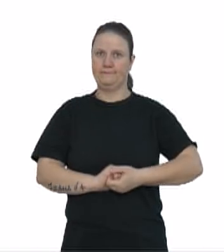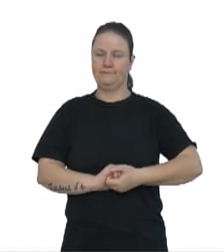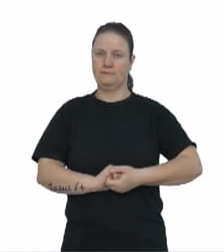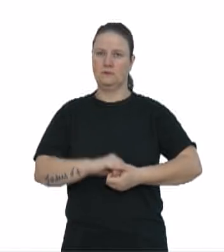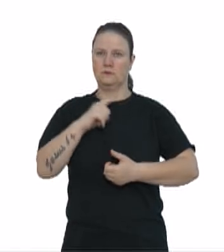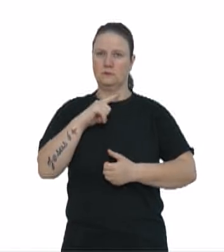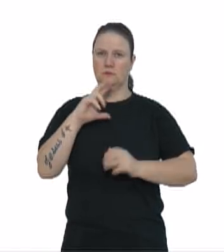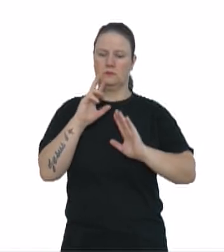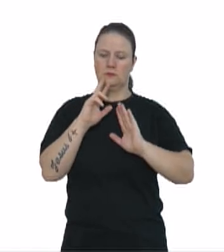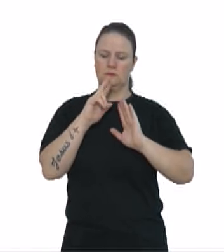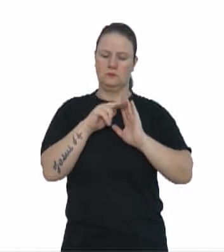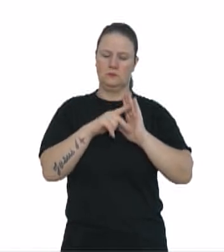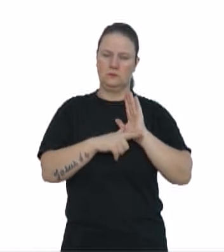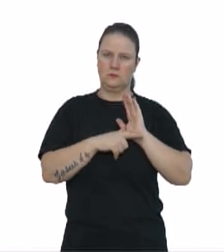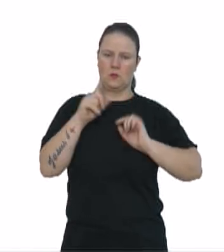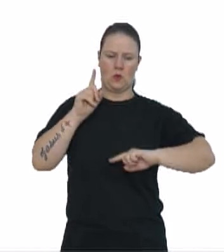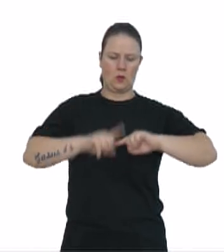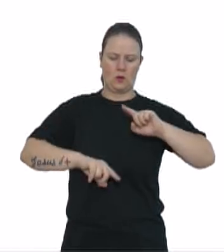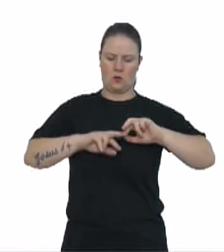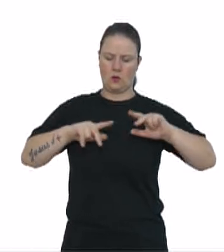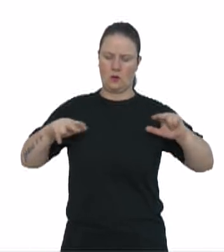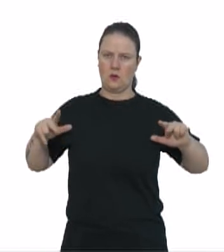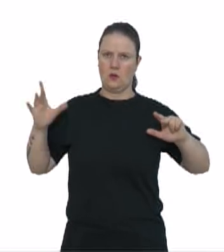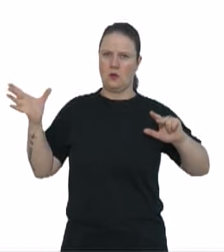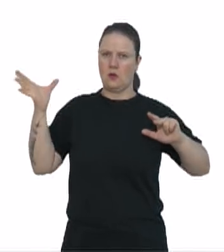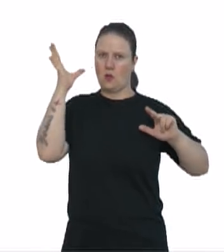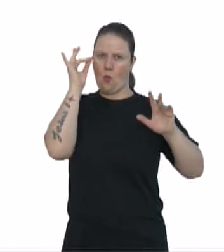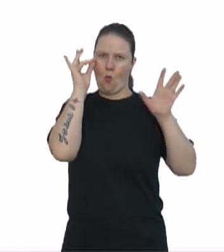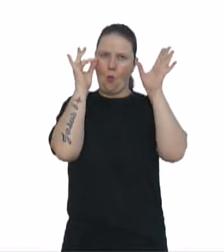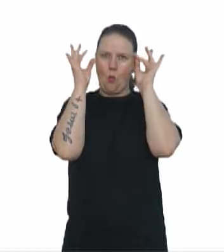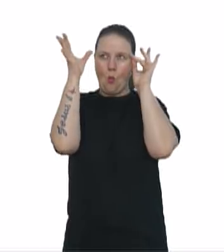Tem vários objetos colados à cabeça dela.